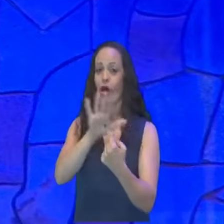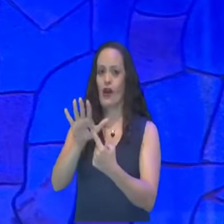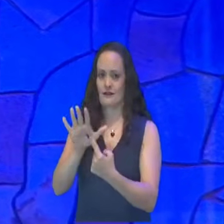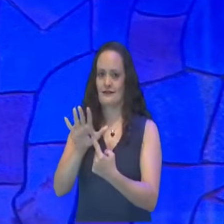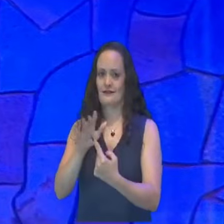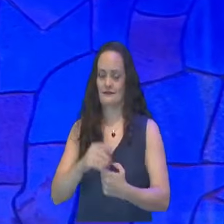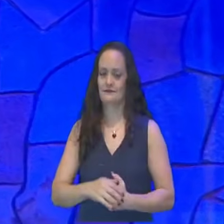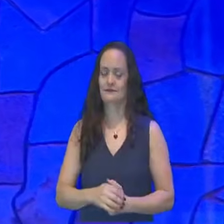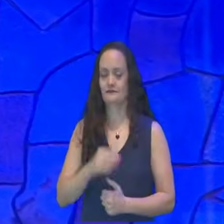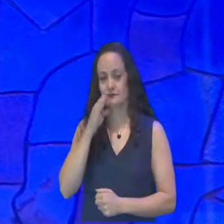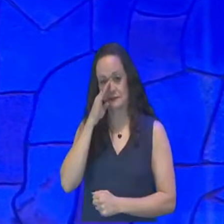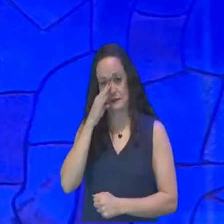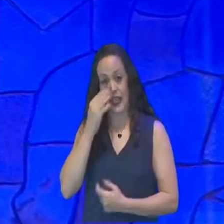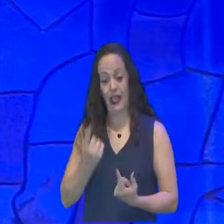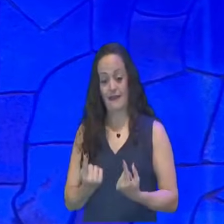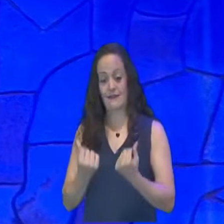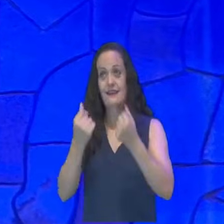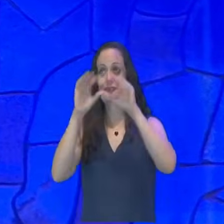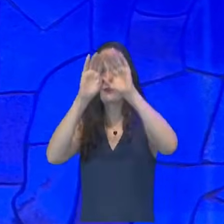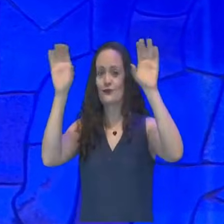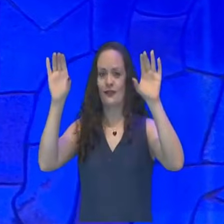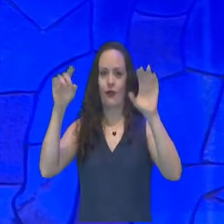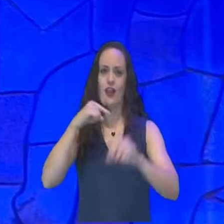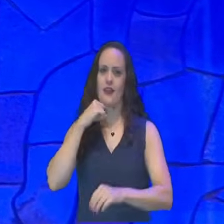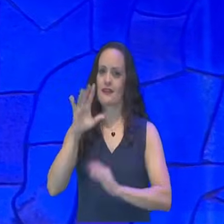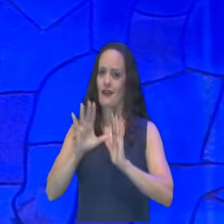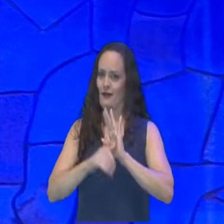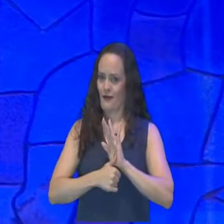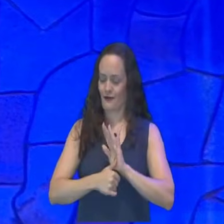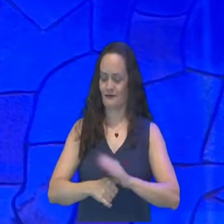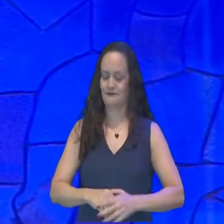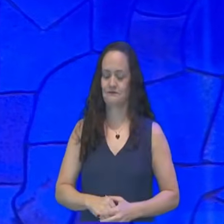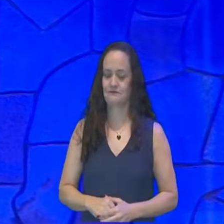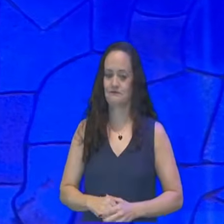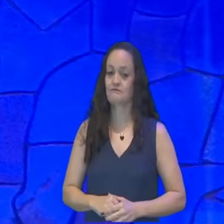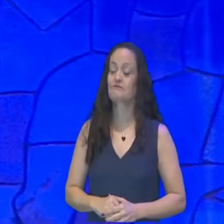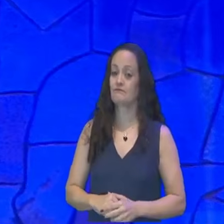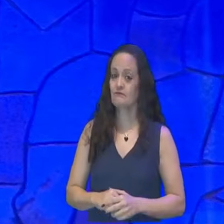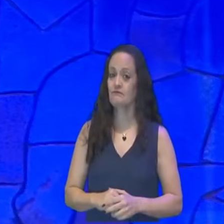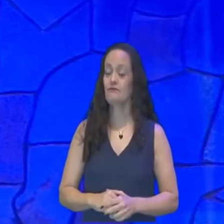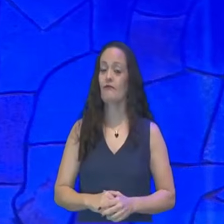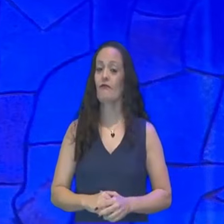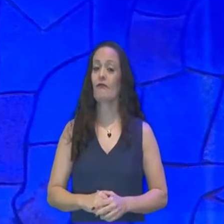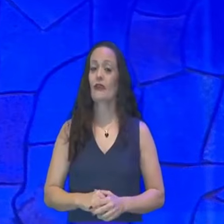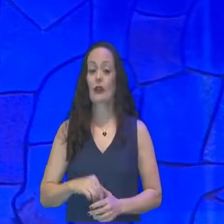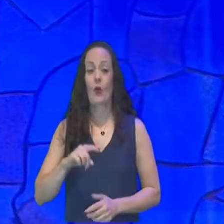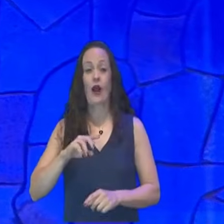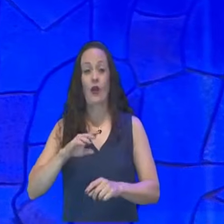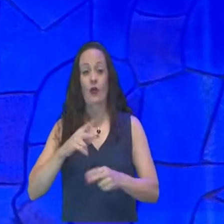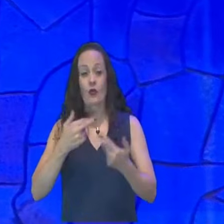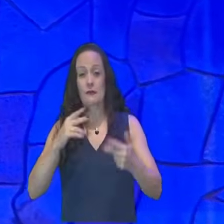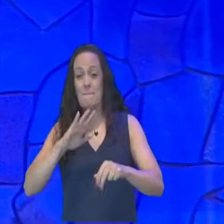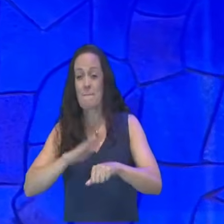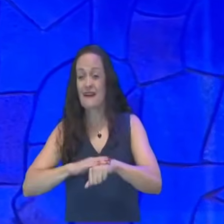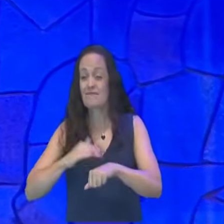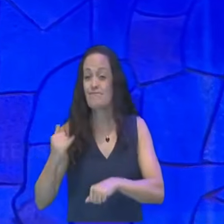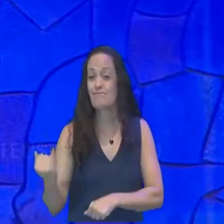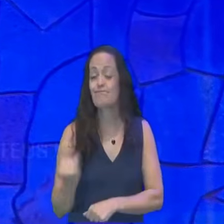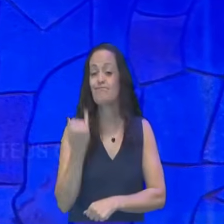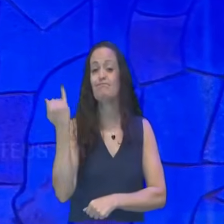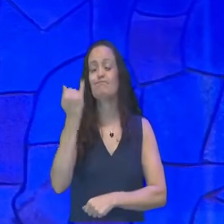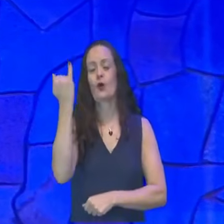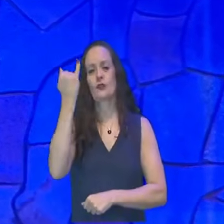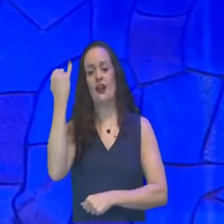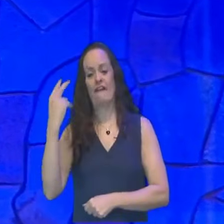Pois o cerne dessa passagem bíblica aqui, meus irmãos, é que aquilo que atribuímos o maior valor acaba por governar